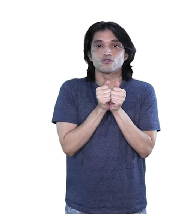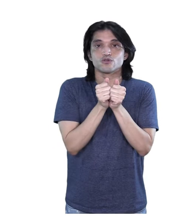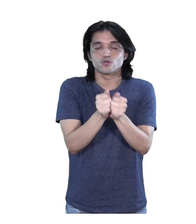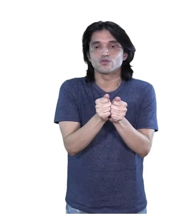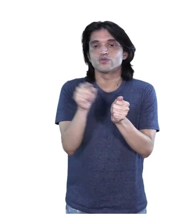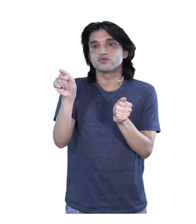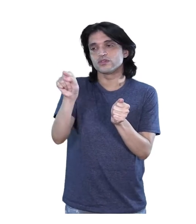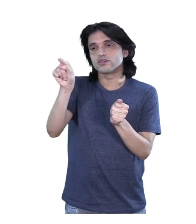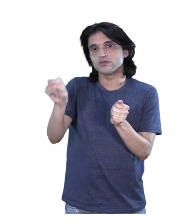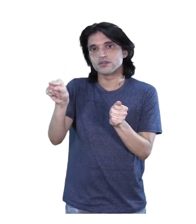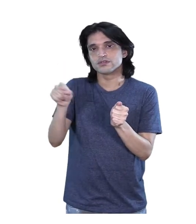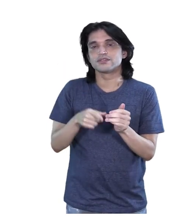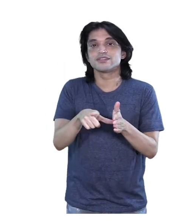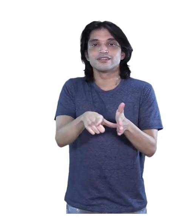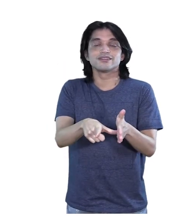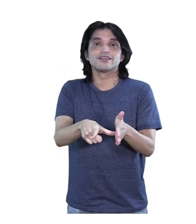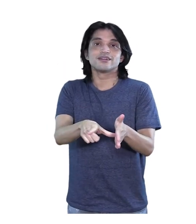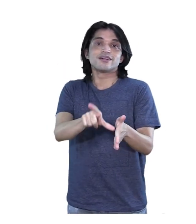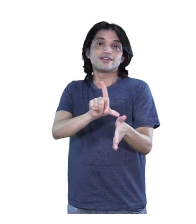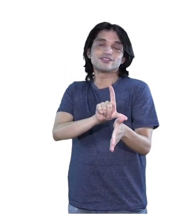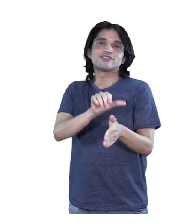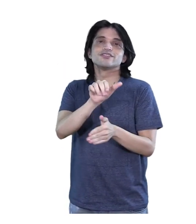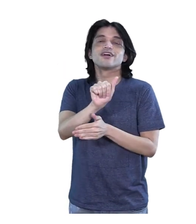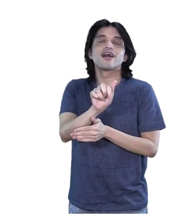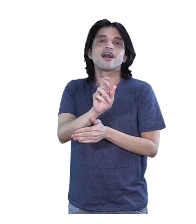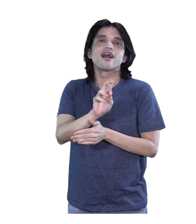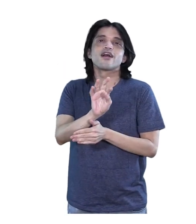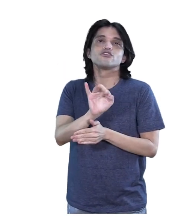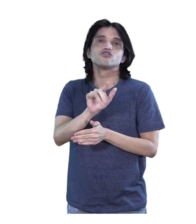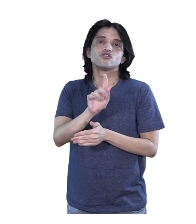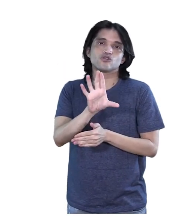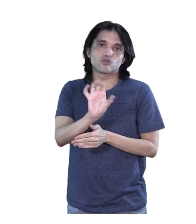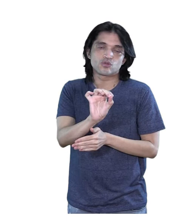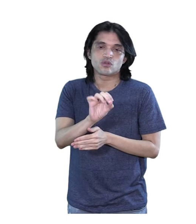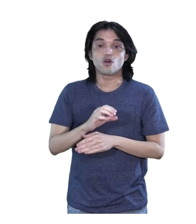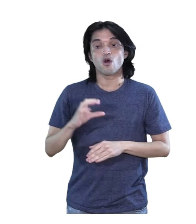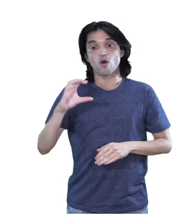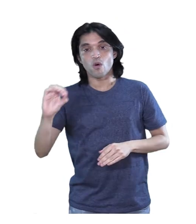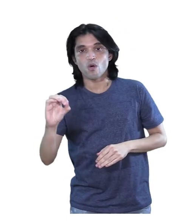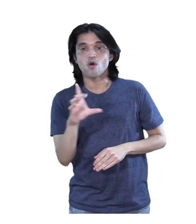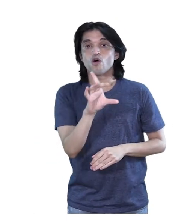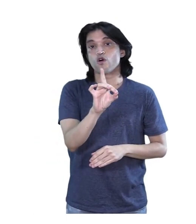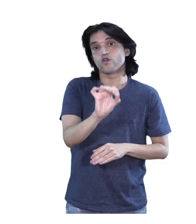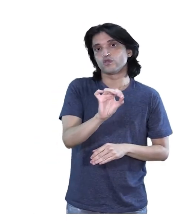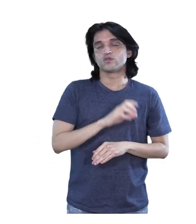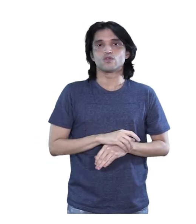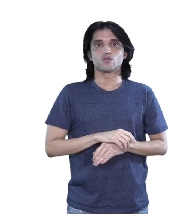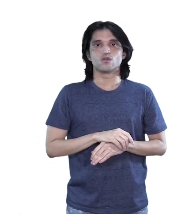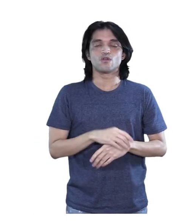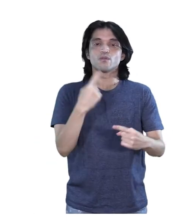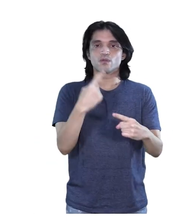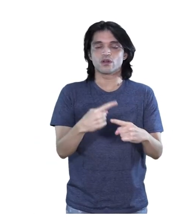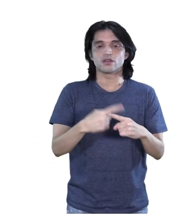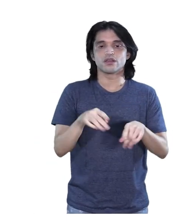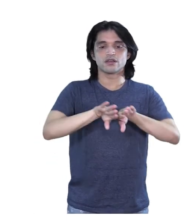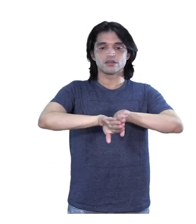O porquê, do porquê. Porque separado e sem acento. É